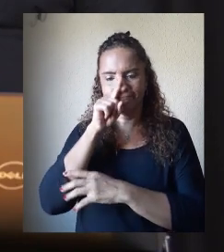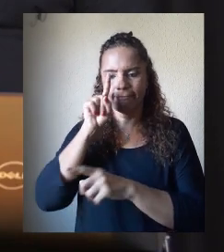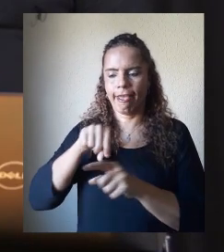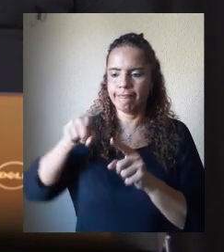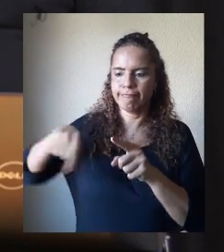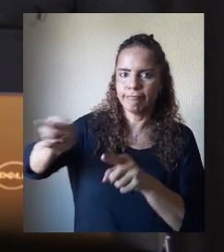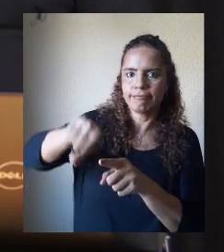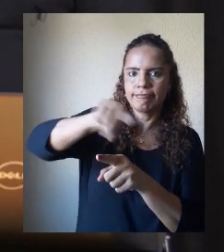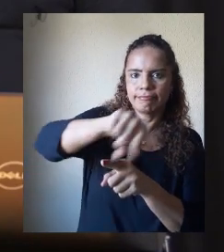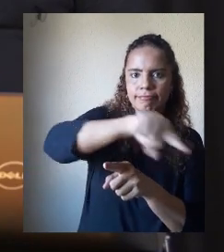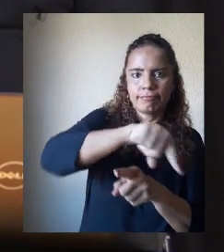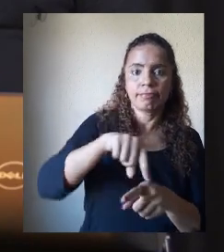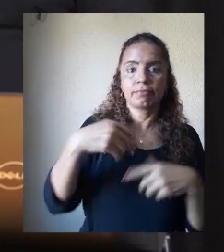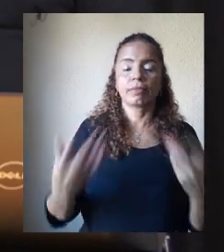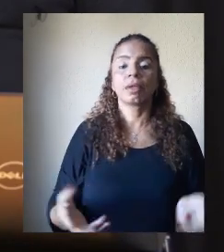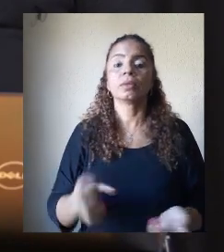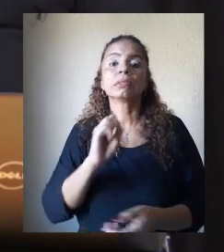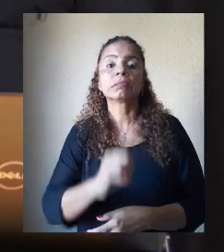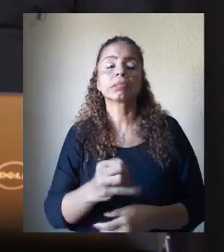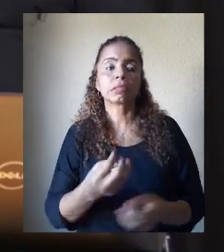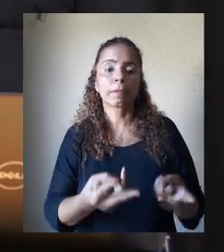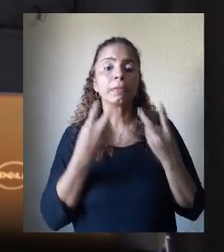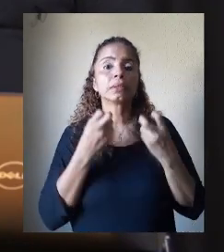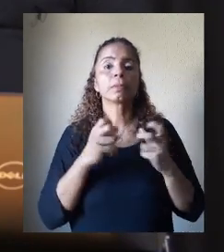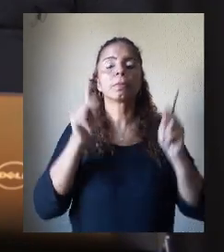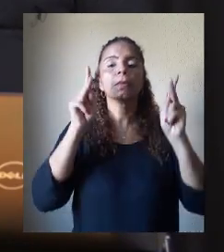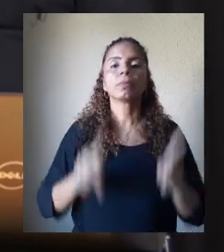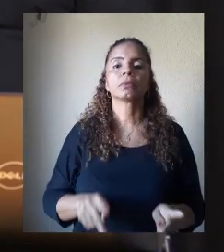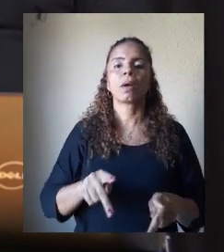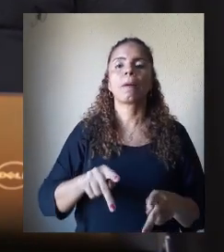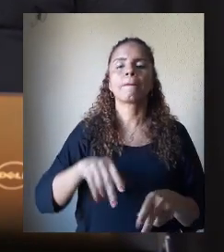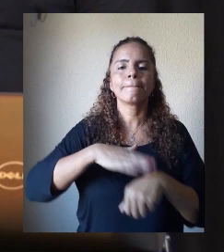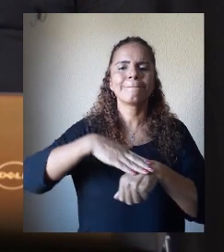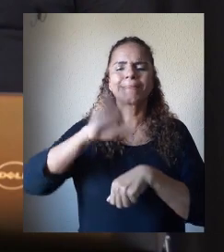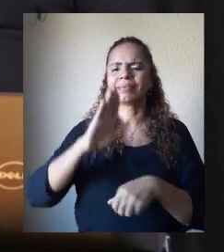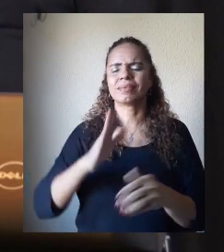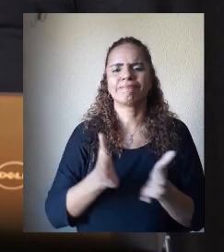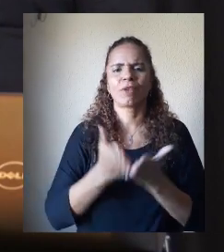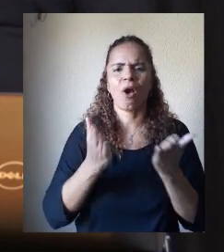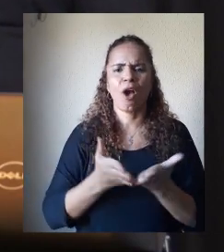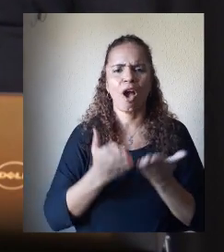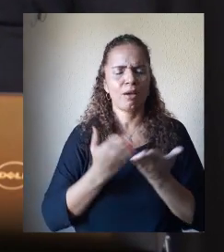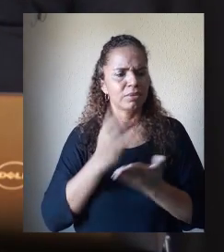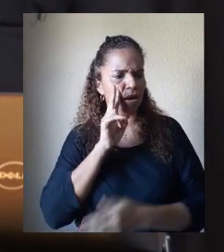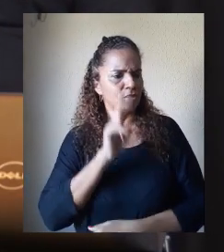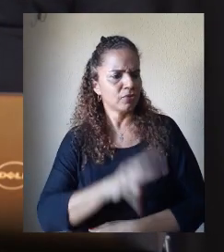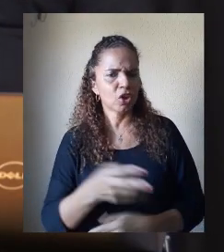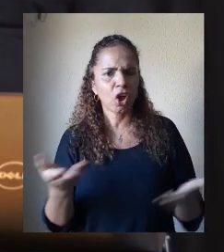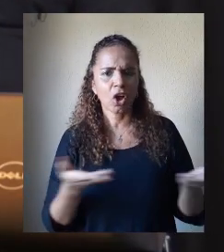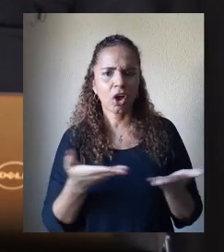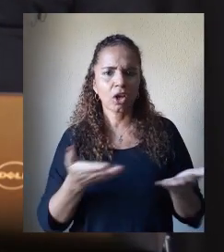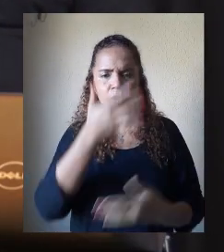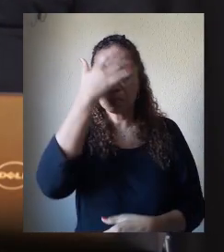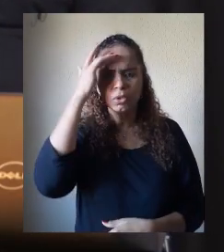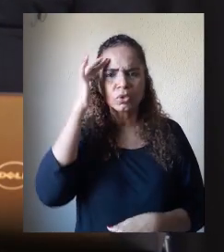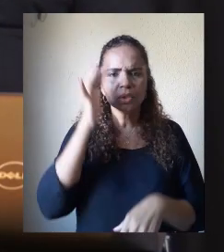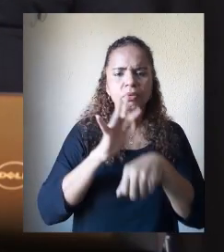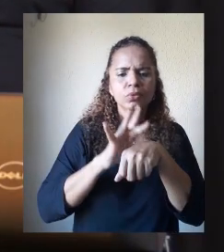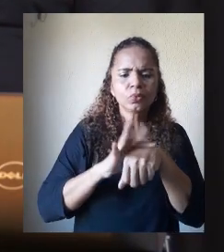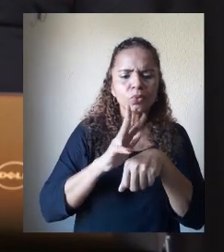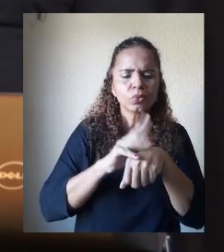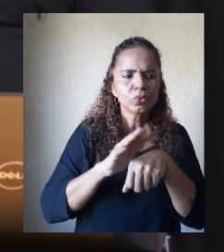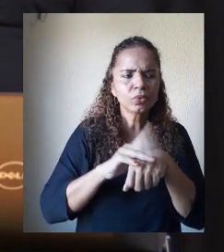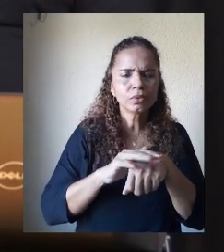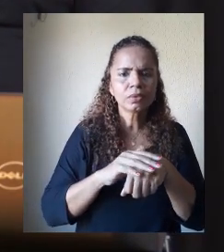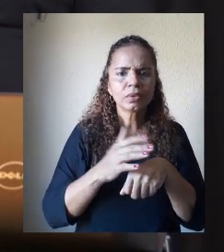vista da população mais carente, eu ouvi de um paciente esses dias que, doutor,